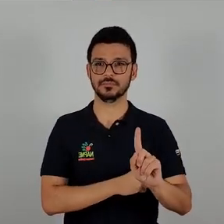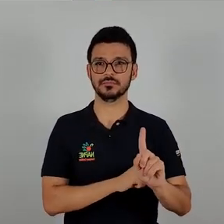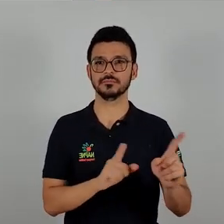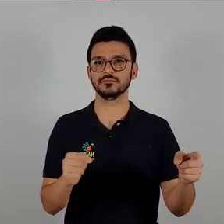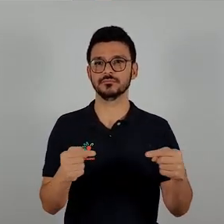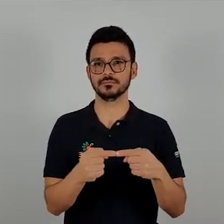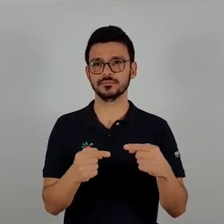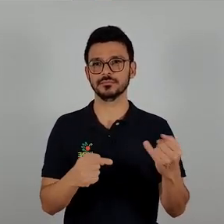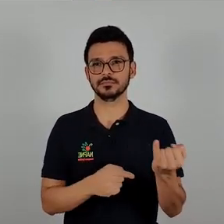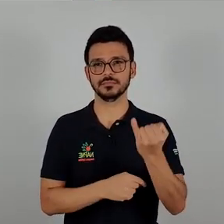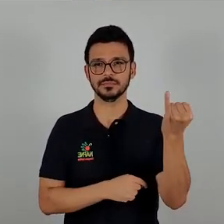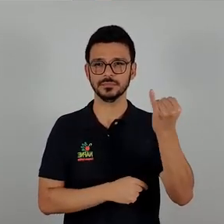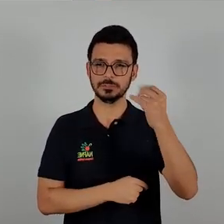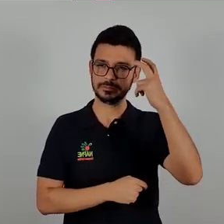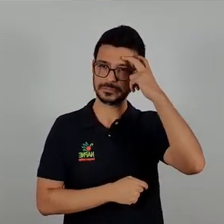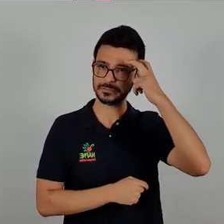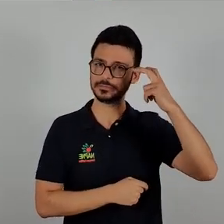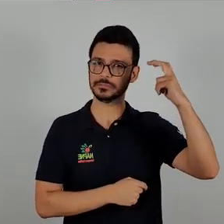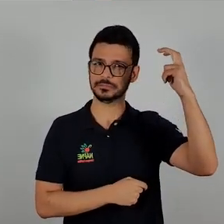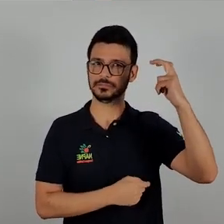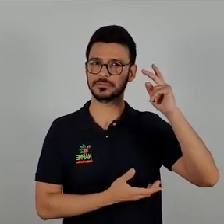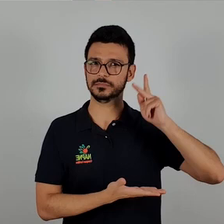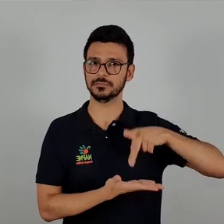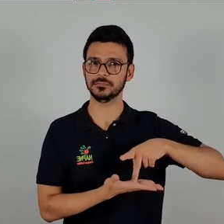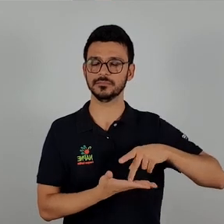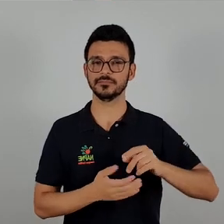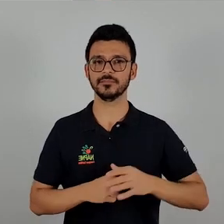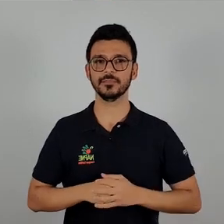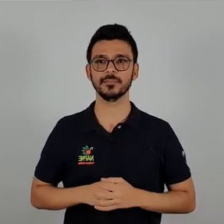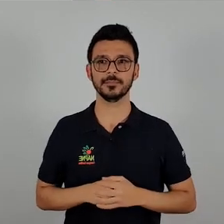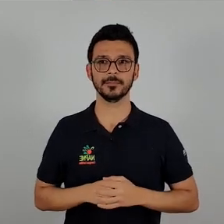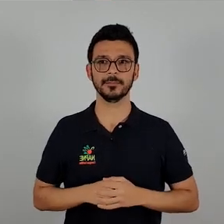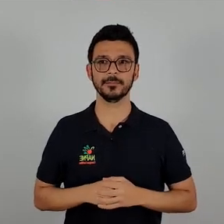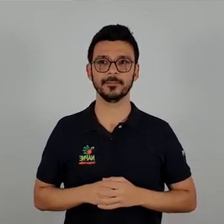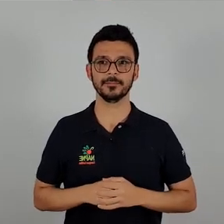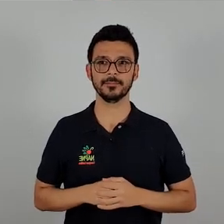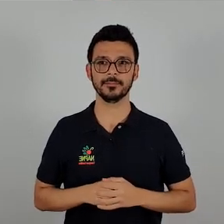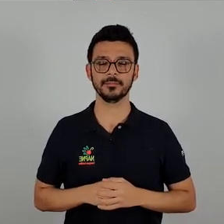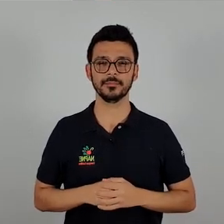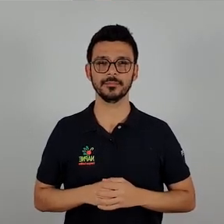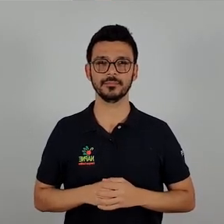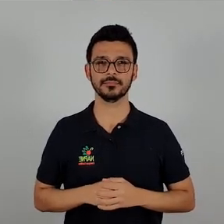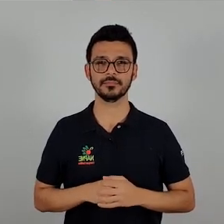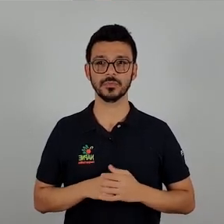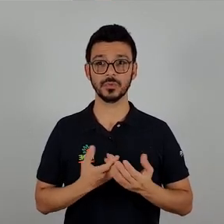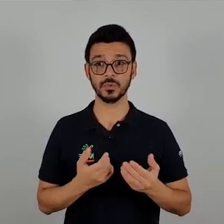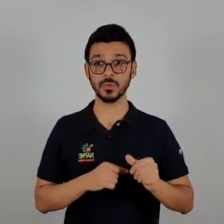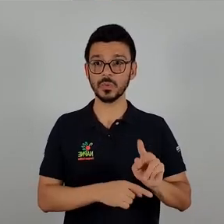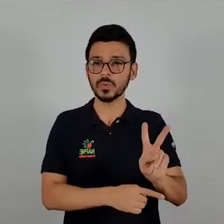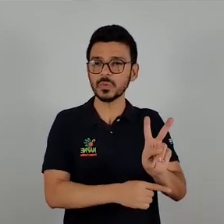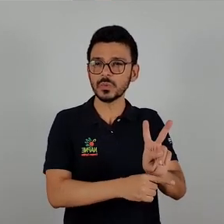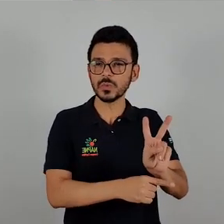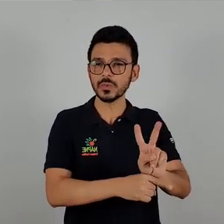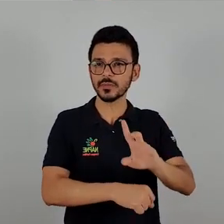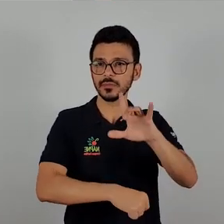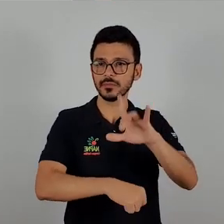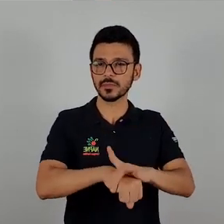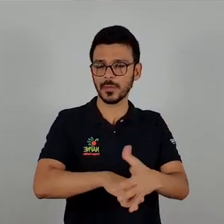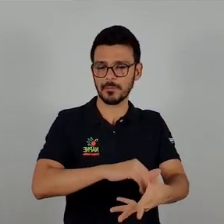Velocidade, né, sobre a propagação dos problemas é uma outra filosofia que em outro momento a gente pode fazer. E os exemplos que eu quero deixar aqui para